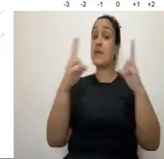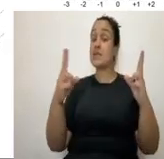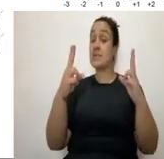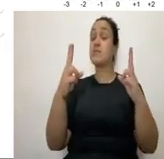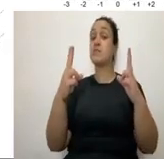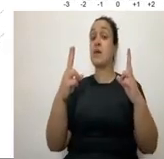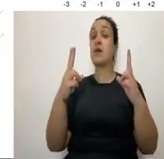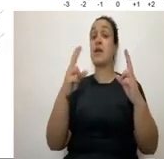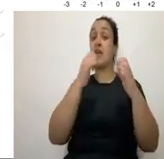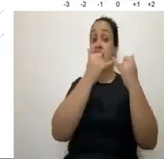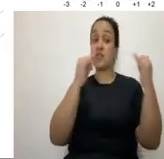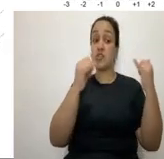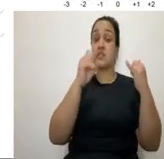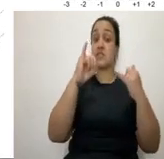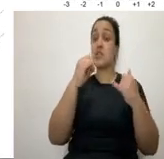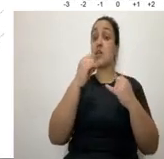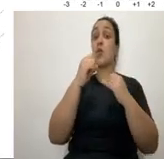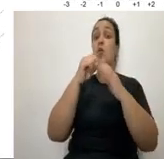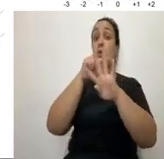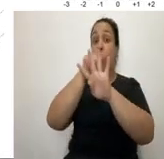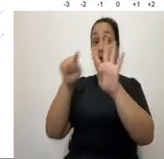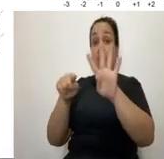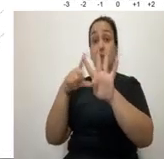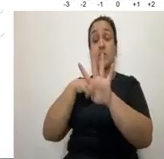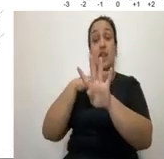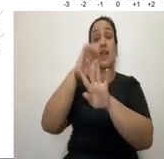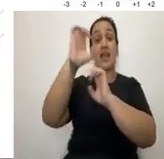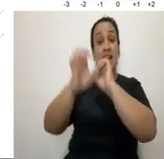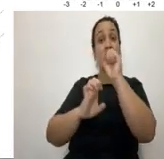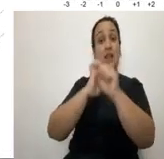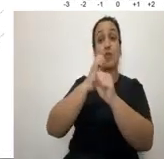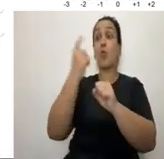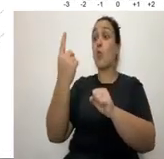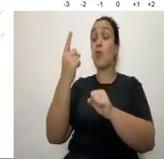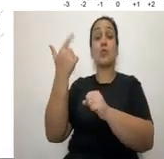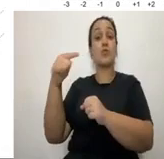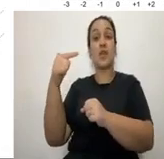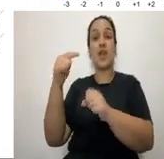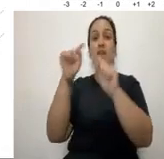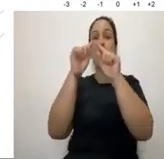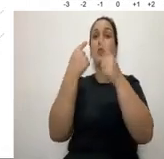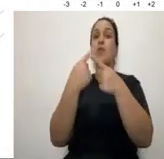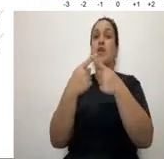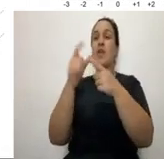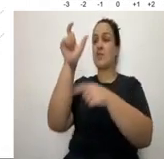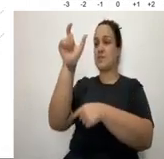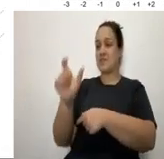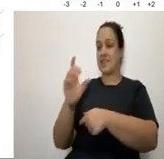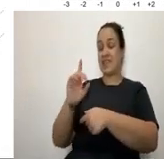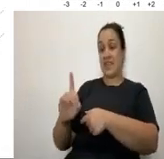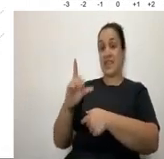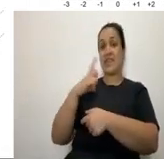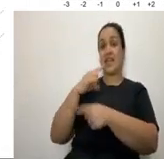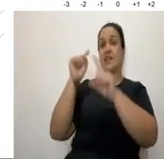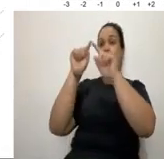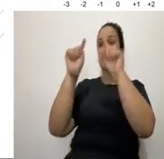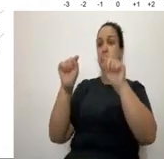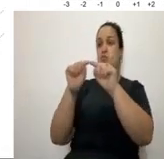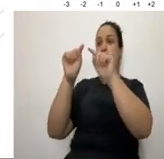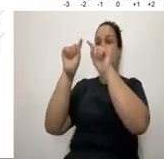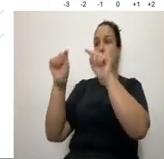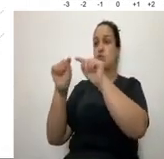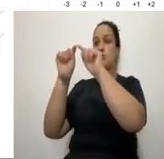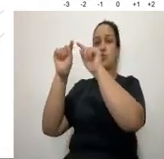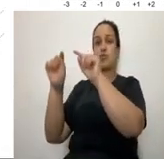eles terão a mesma energia se 4 têm elétrons e 1 não? O que acontece? Um elétron daqui,